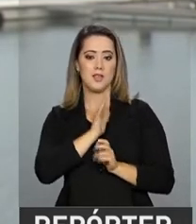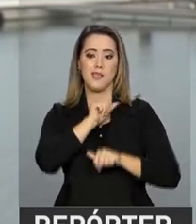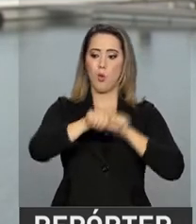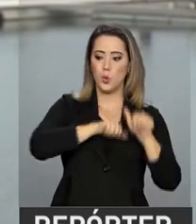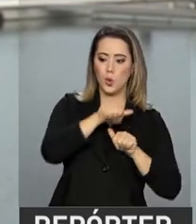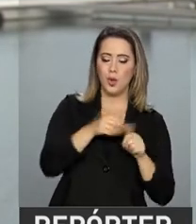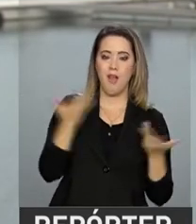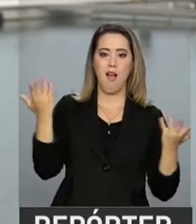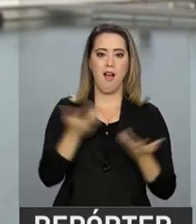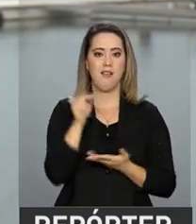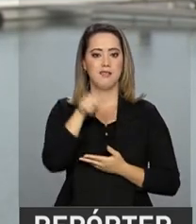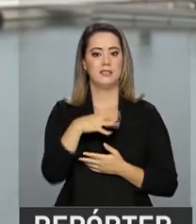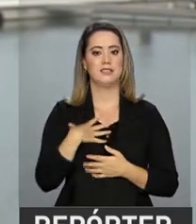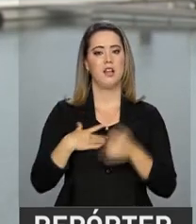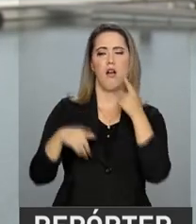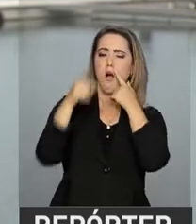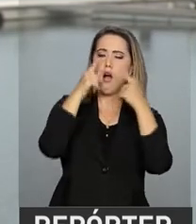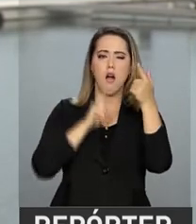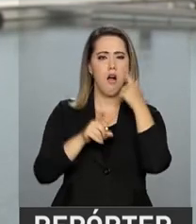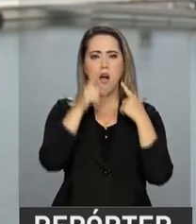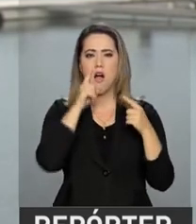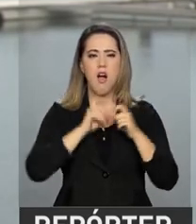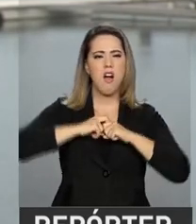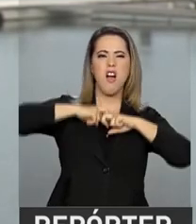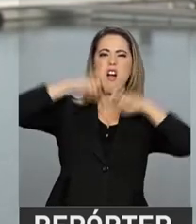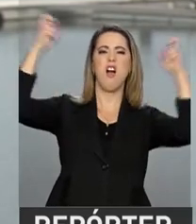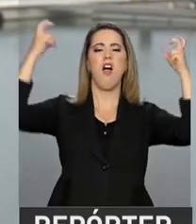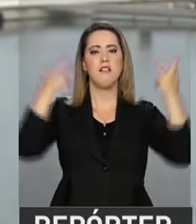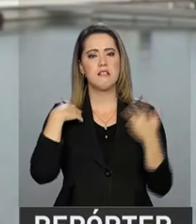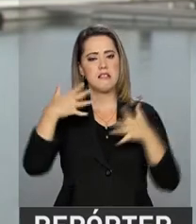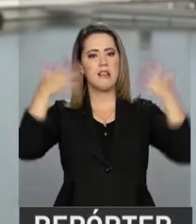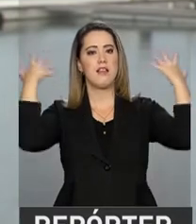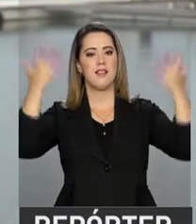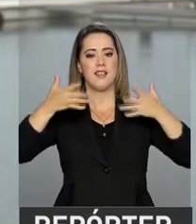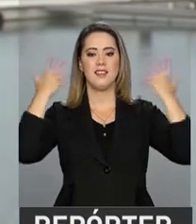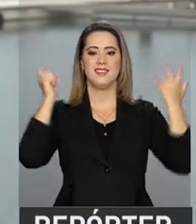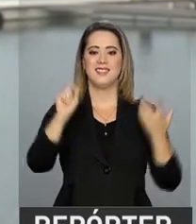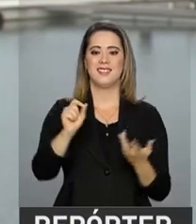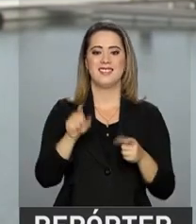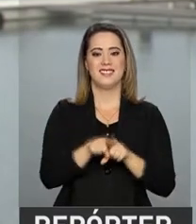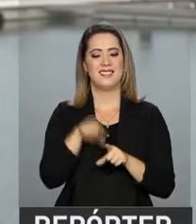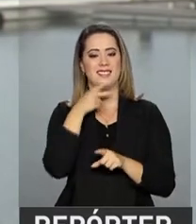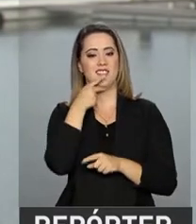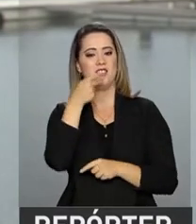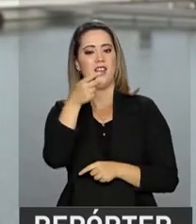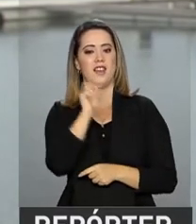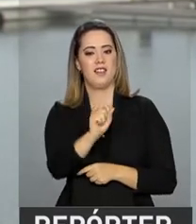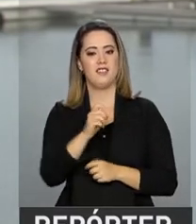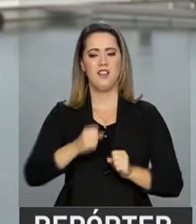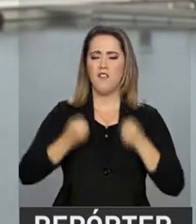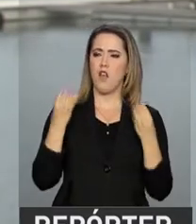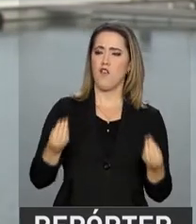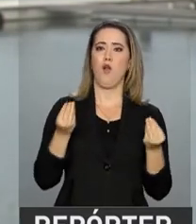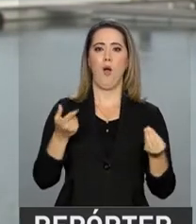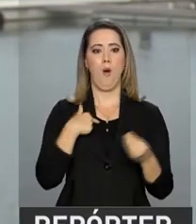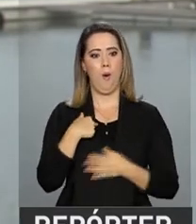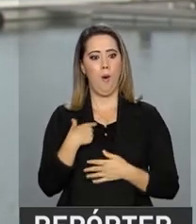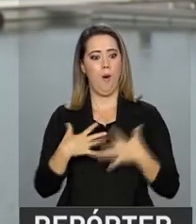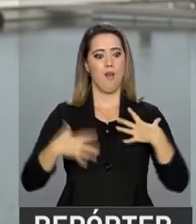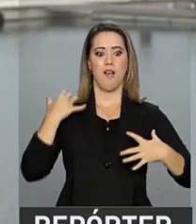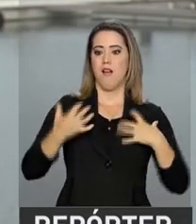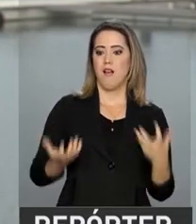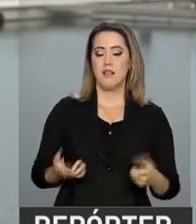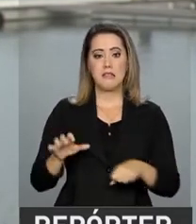você é nessa hora eu chorava eu gritava de alegria estava roxa é eu fiquei tão